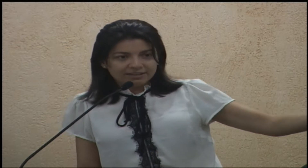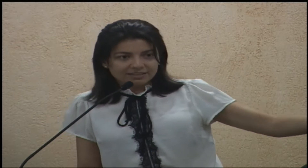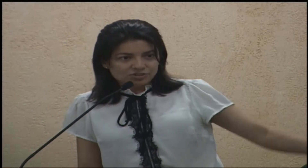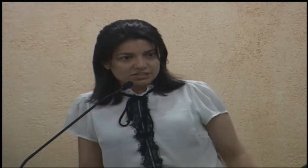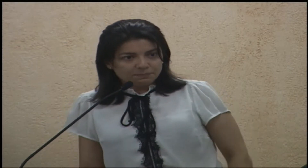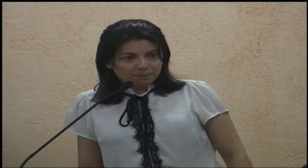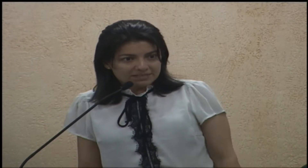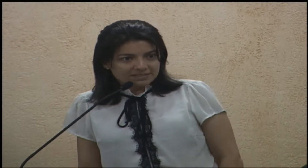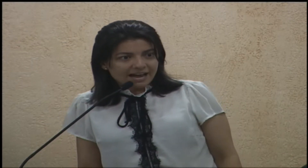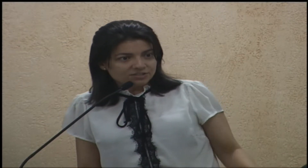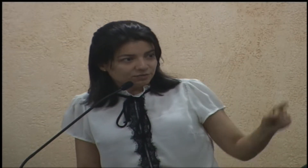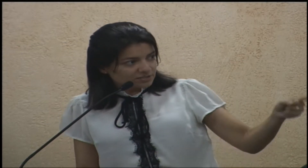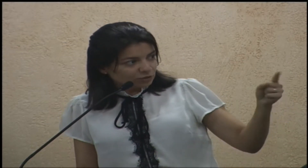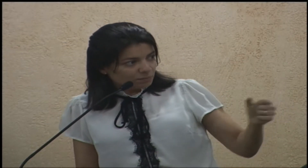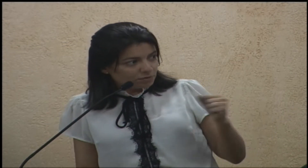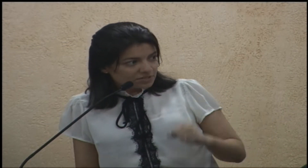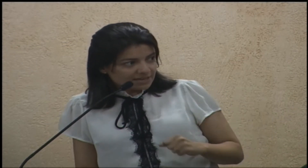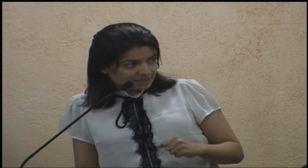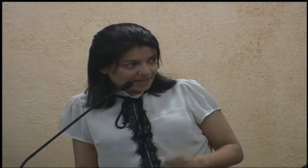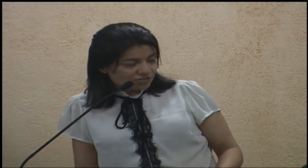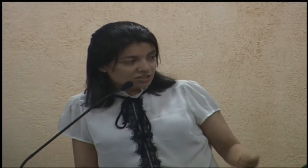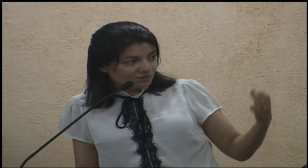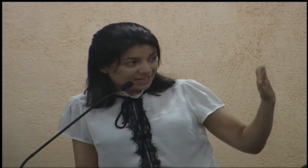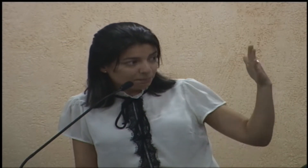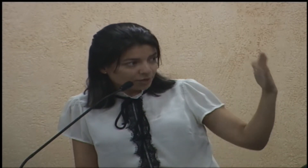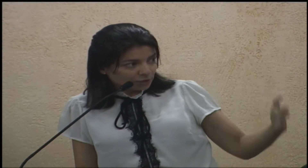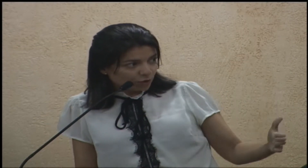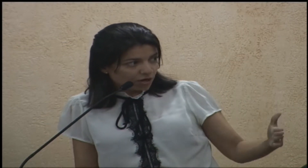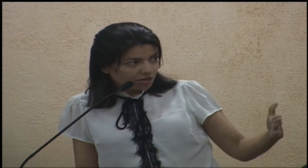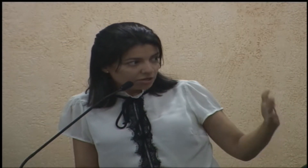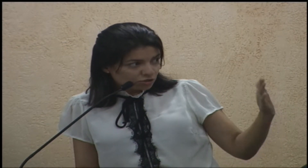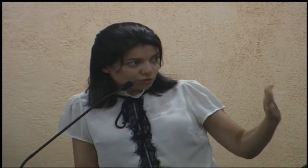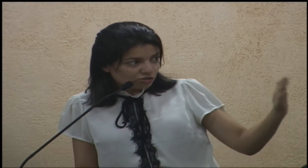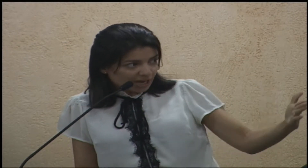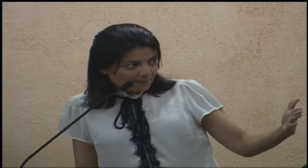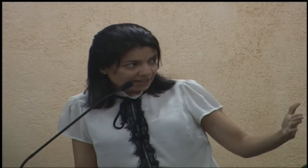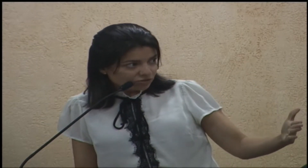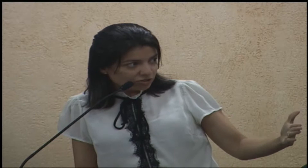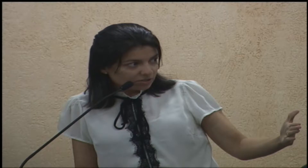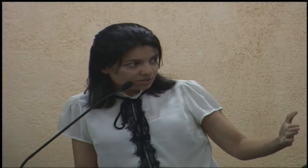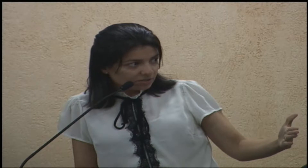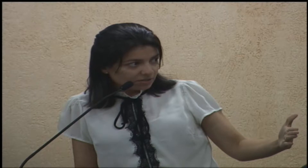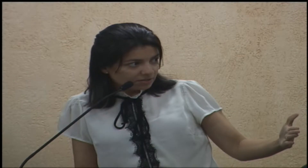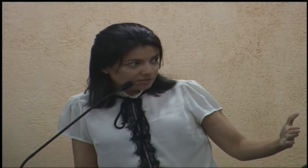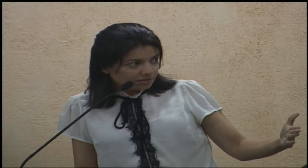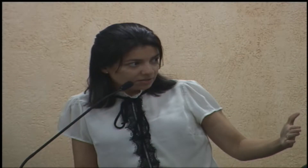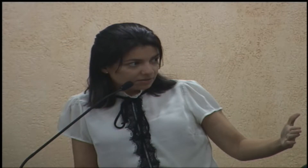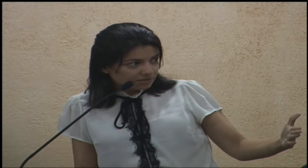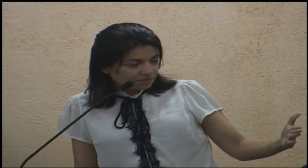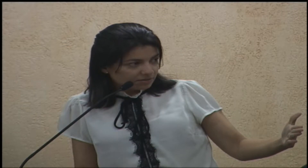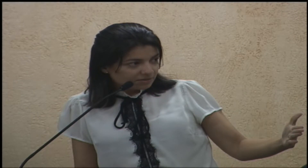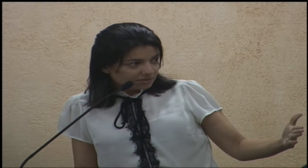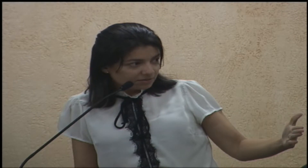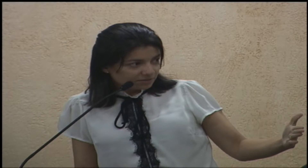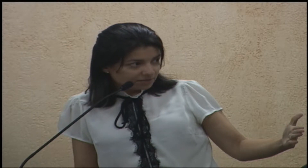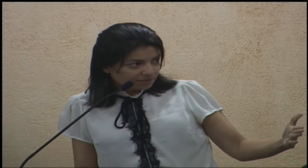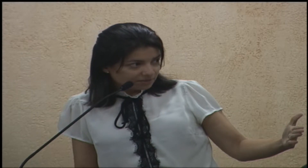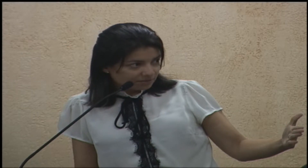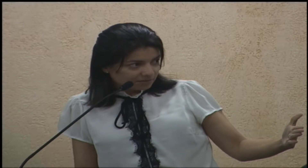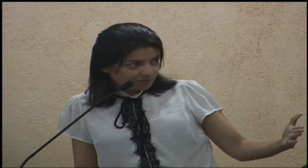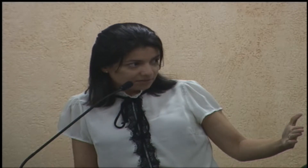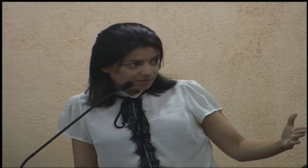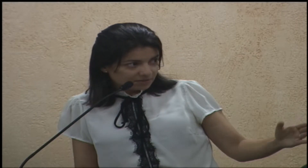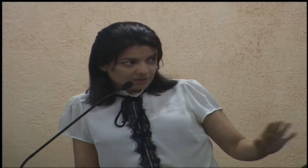ter 90 dias de publicidade. Você tomou ciência em 10 dias. Você impugnou juridicamente? Eu apresentei